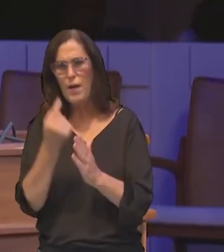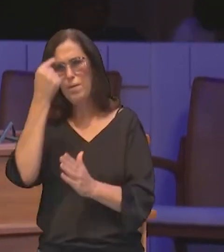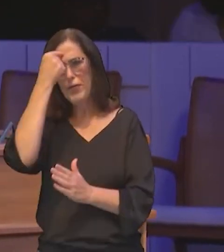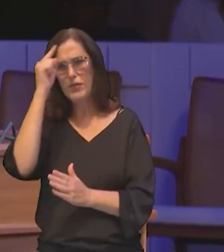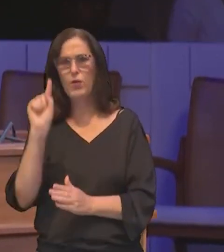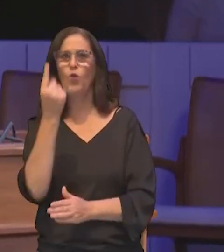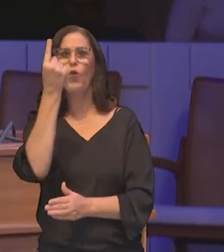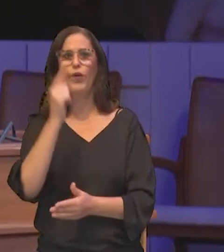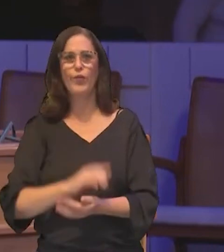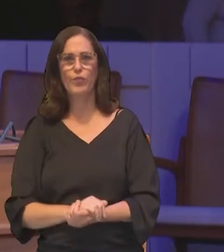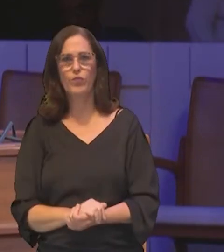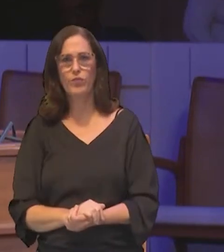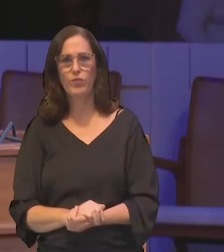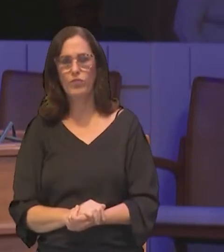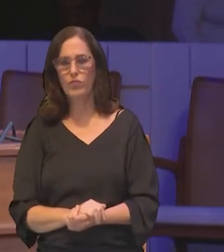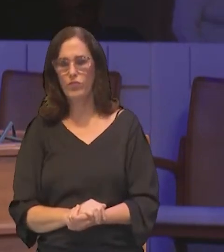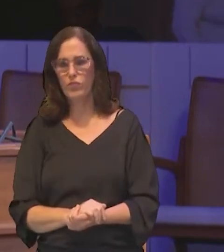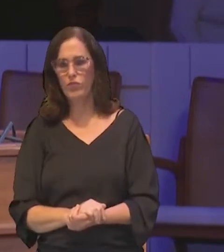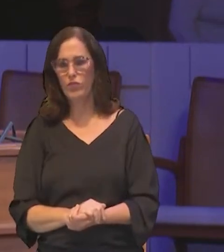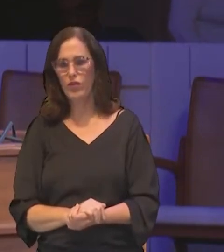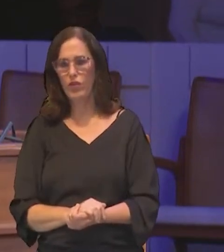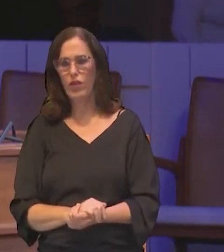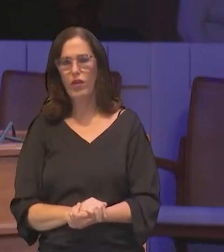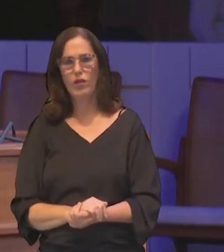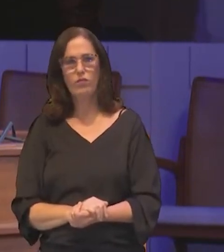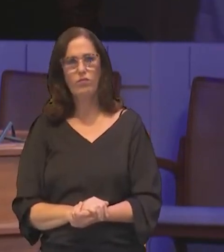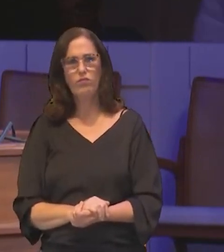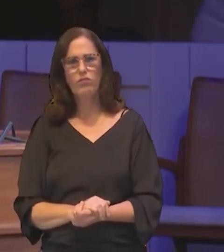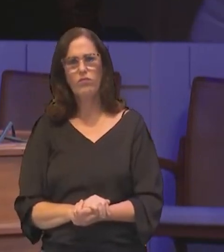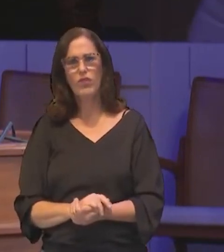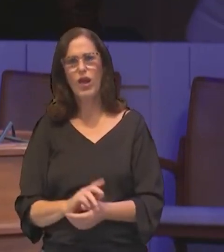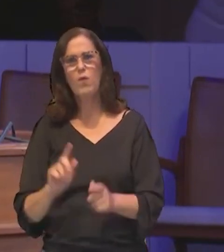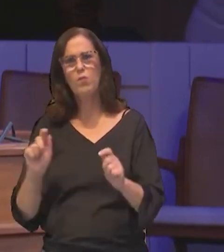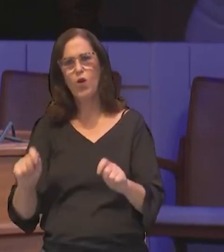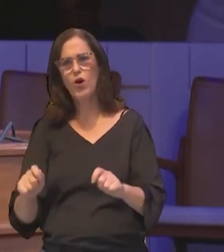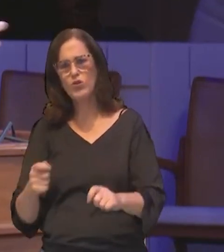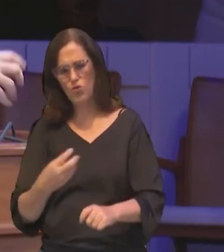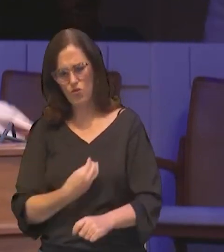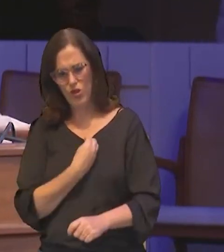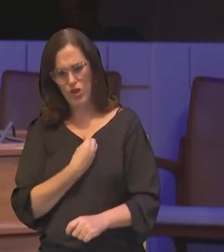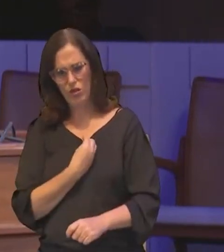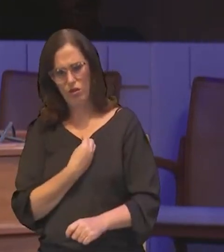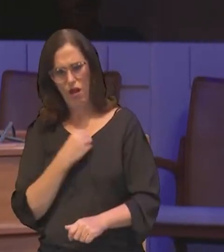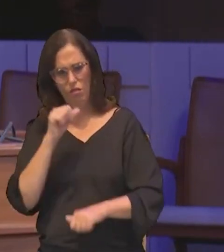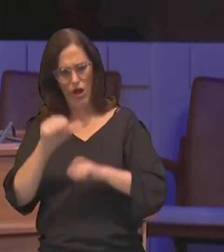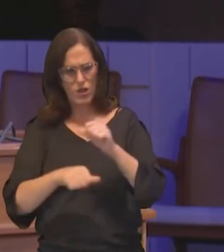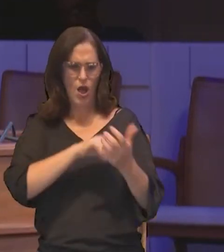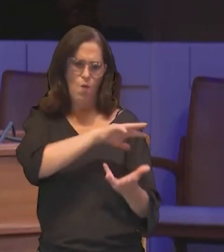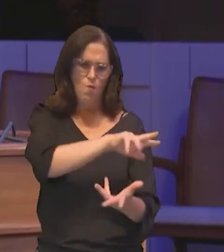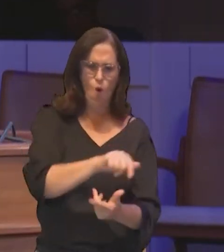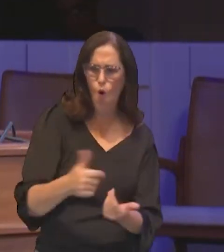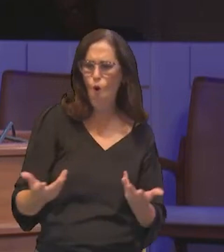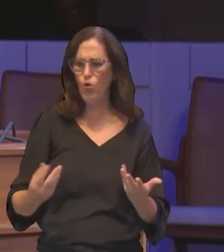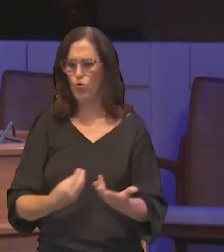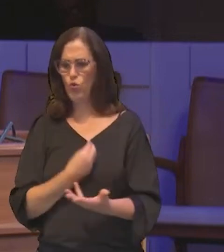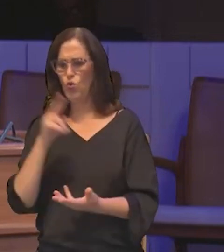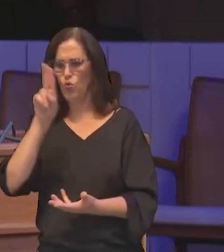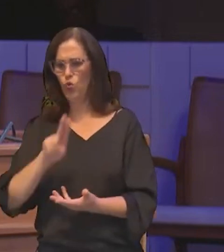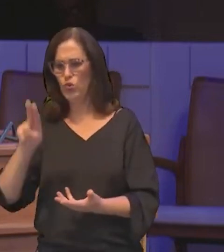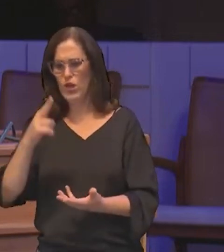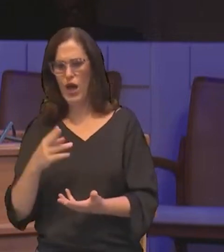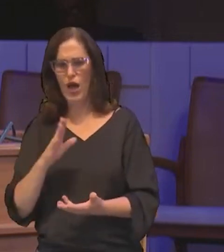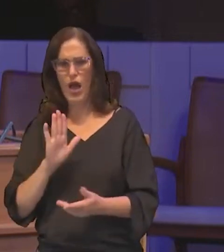apenas. Não se vê mais pessoas pensando: como eu posso usar a minha vida para transformar o mundo, como eu posso usar a minha vida para ajudar o